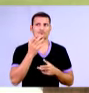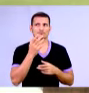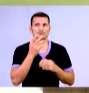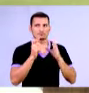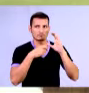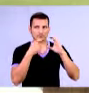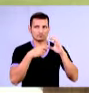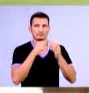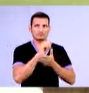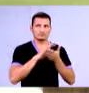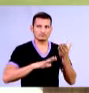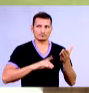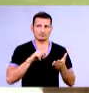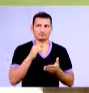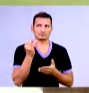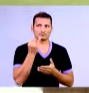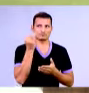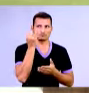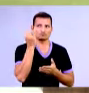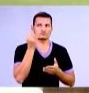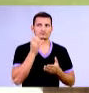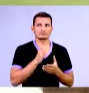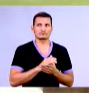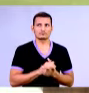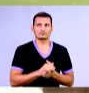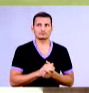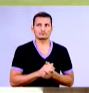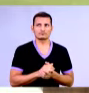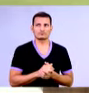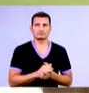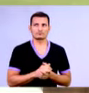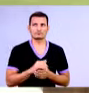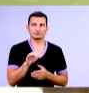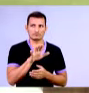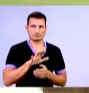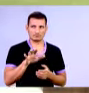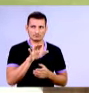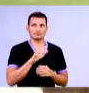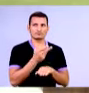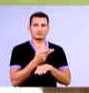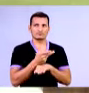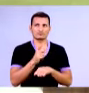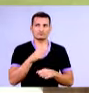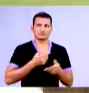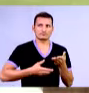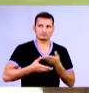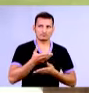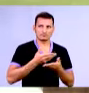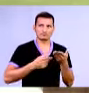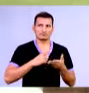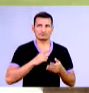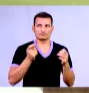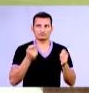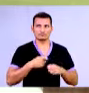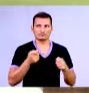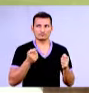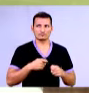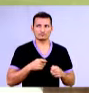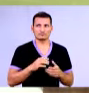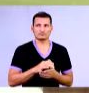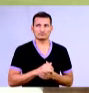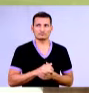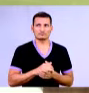texto, e que um elemento importante naqueles pré-requisitos do ambiente multimídia, que é a interação, ter a possibilidade de que